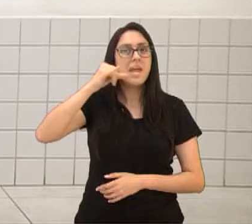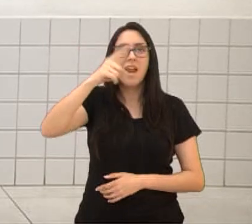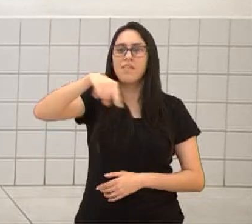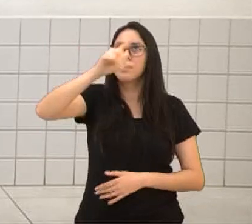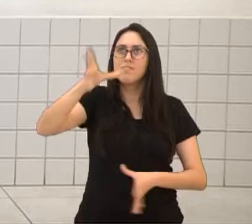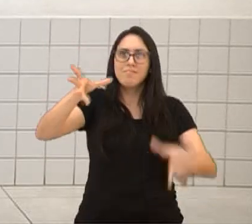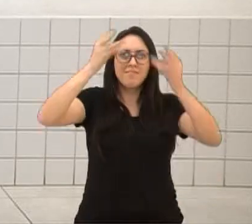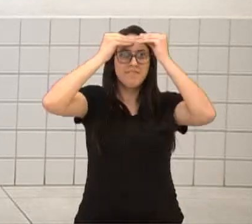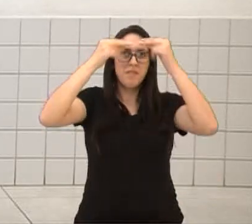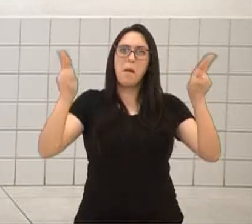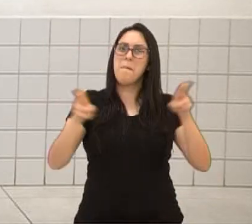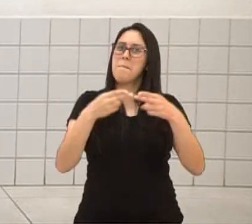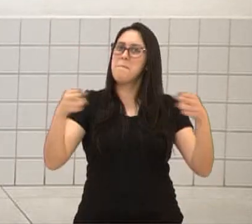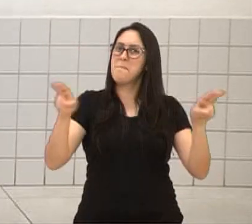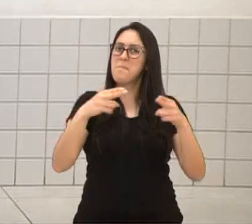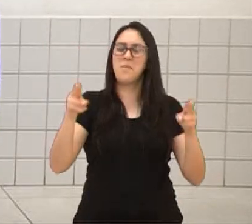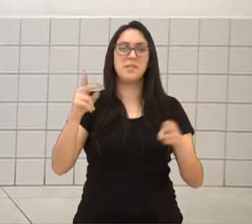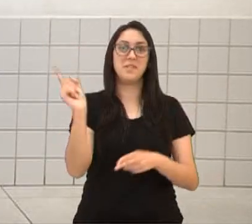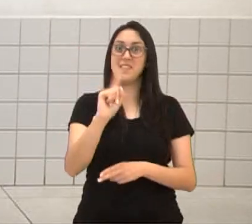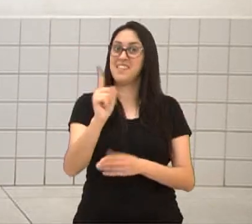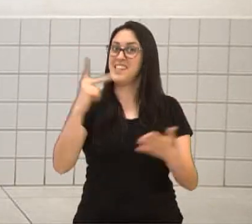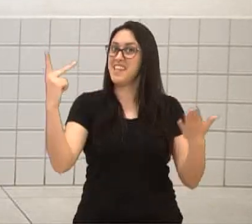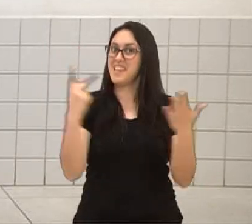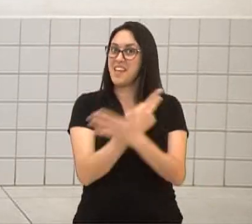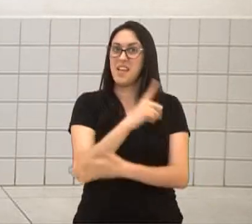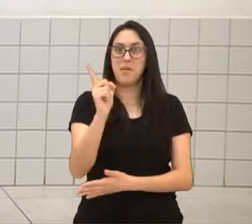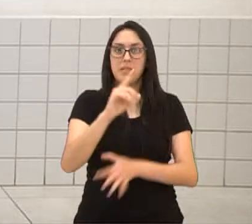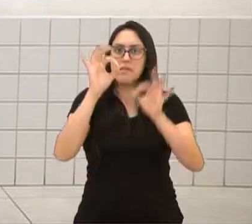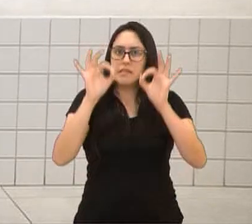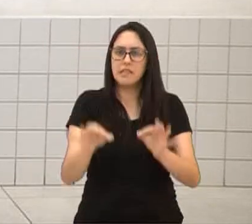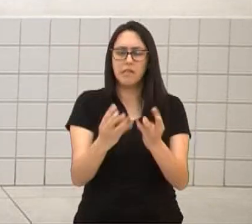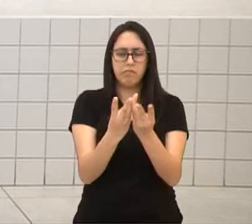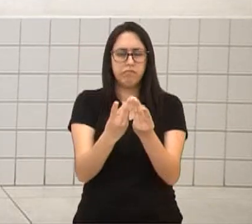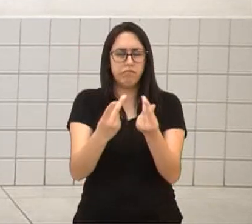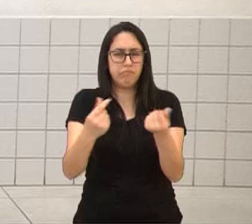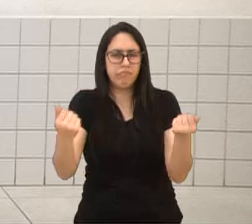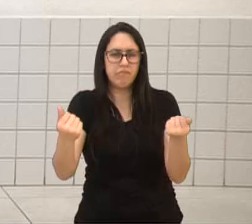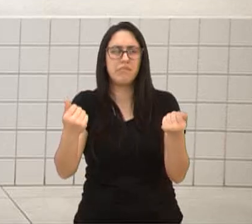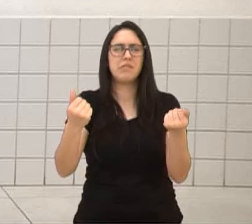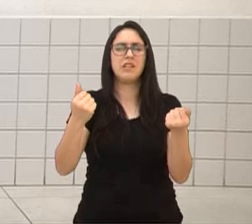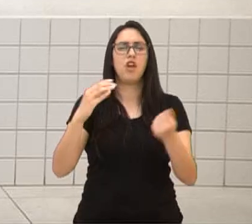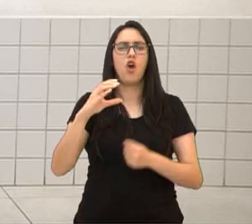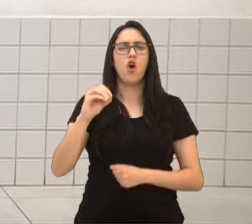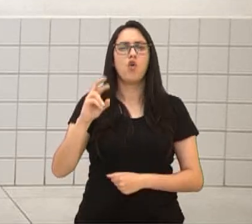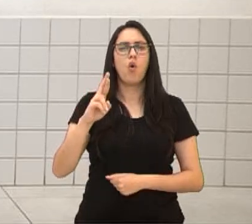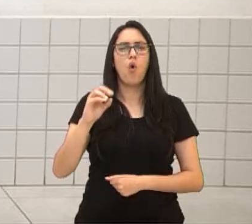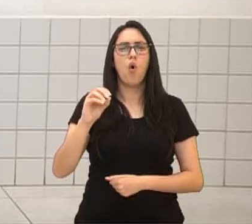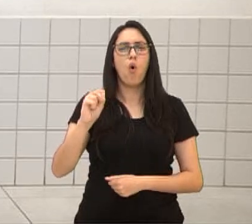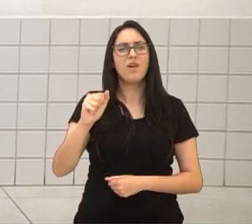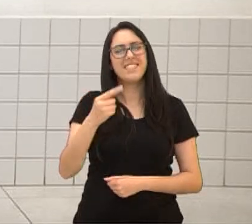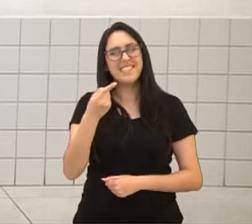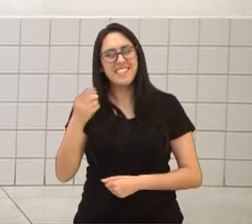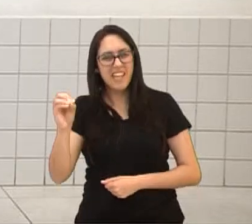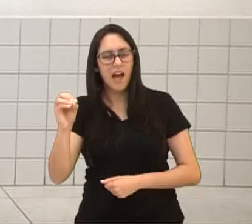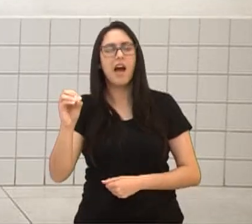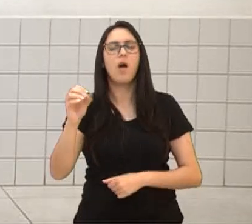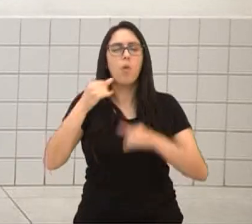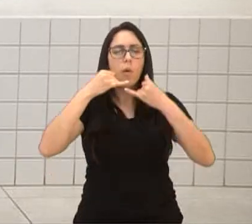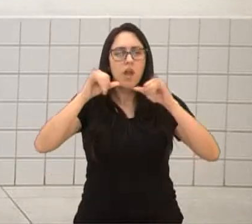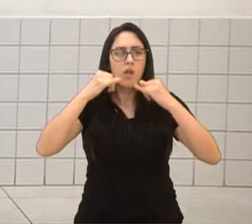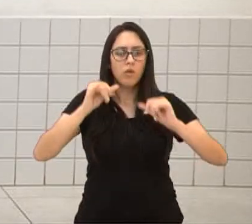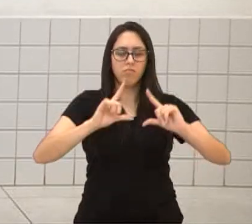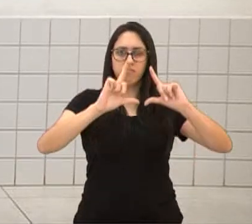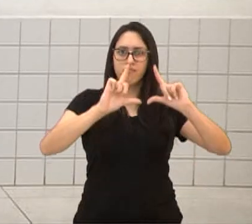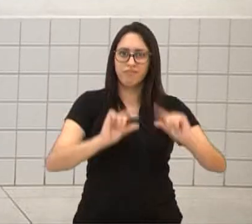nunca mais vocês vão errar aonde ocorre a corrosão. O eletrodo vai ser corroído, ou seja, ele vai diminuir o seu